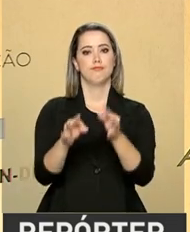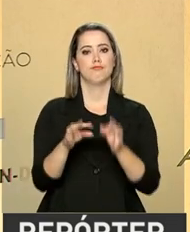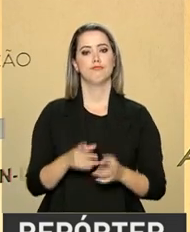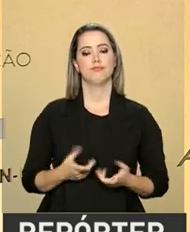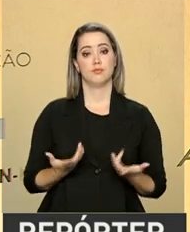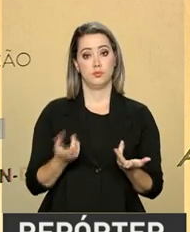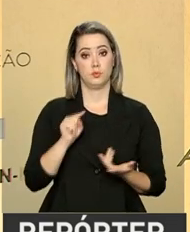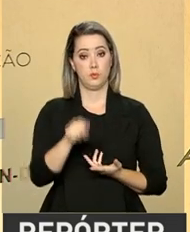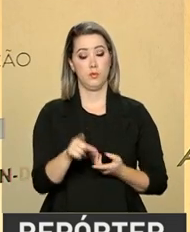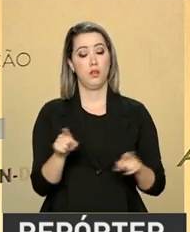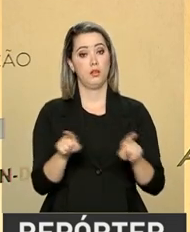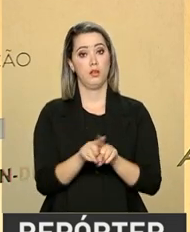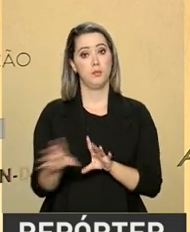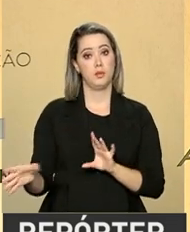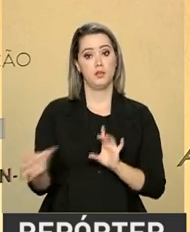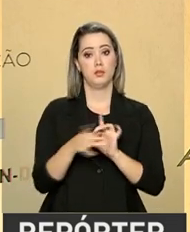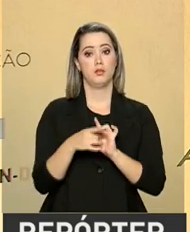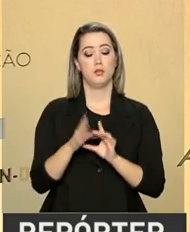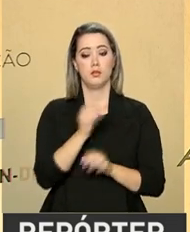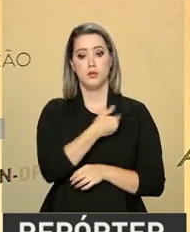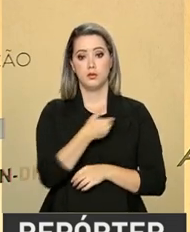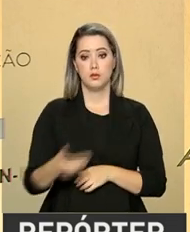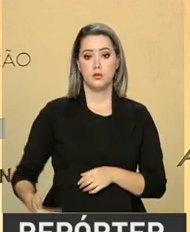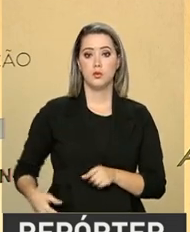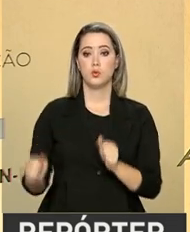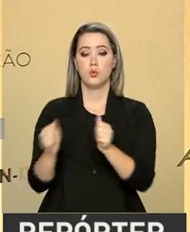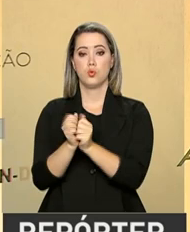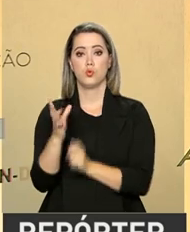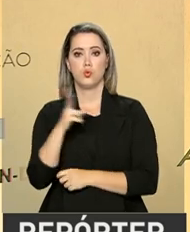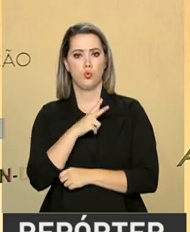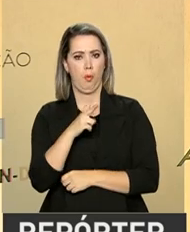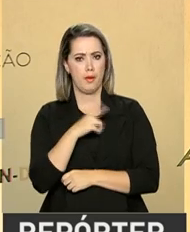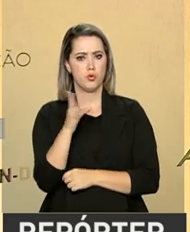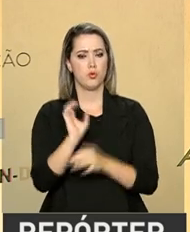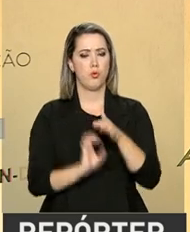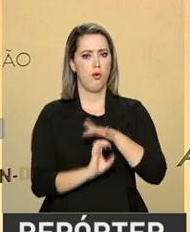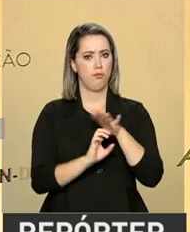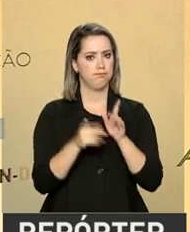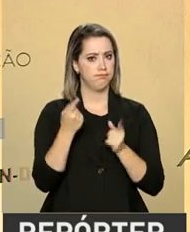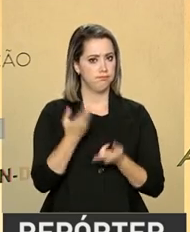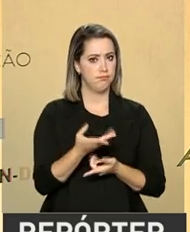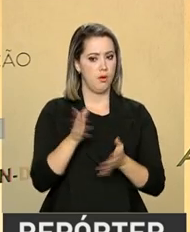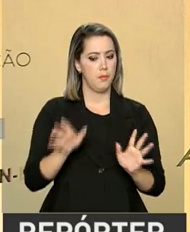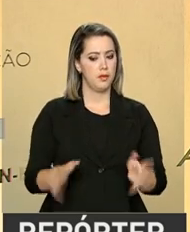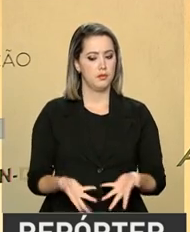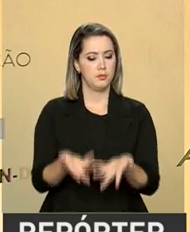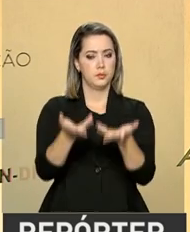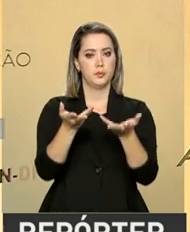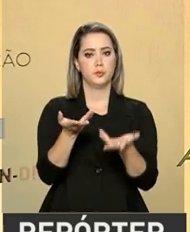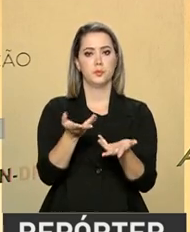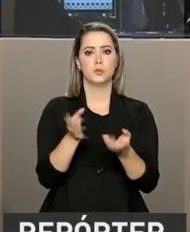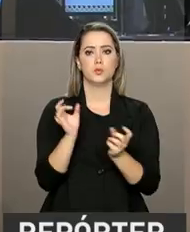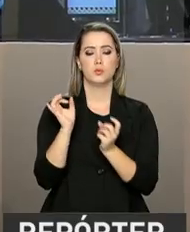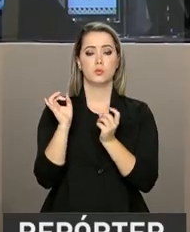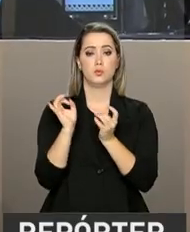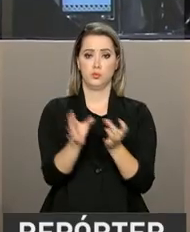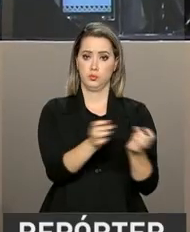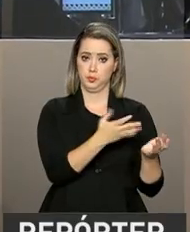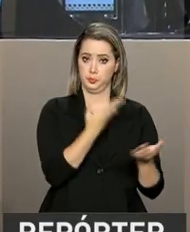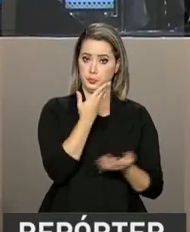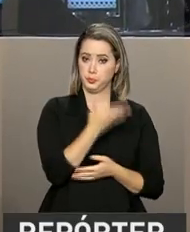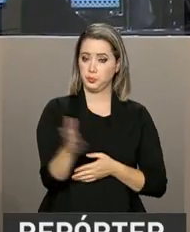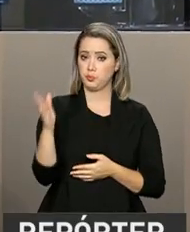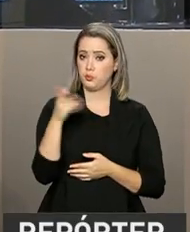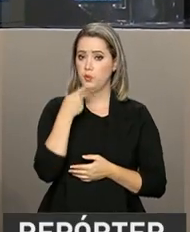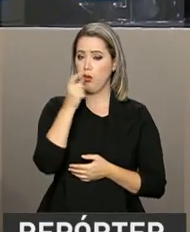na área, além da parceria entre o Estado e a iniciativa privada para impulsionar os negócios. As